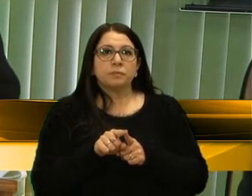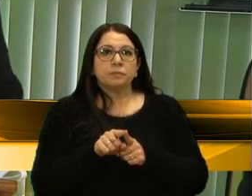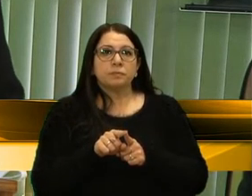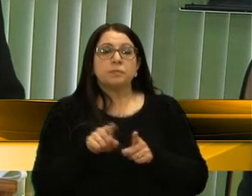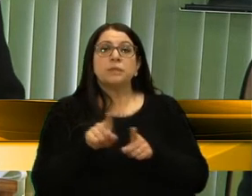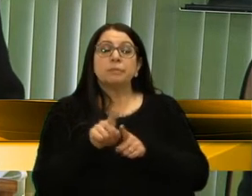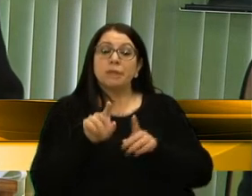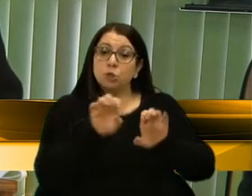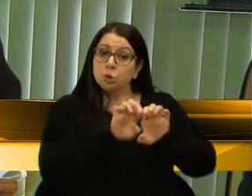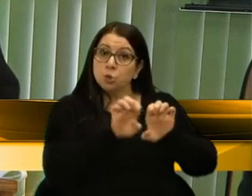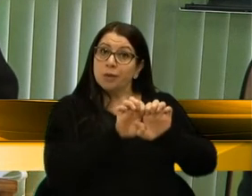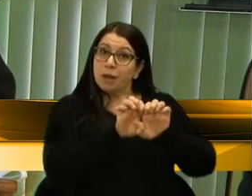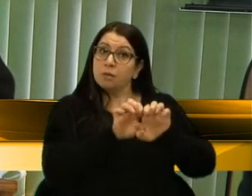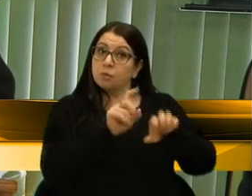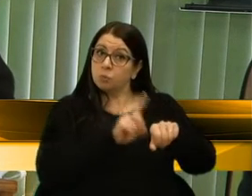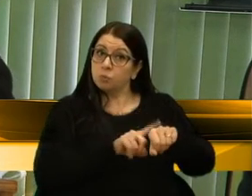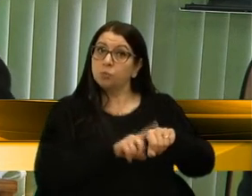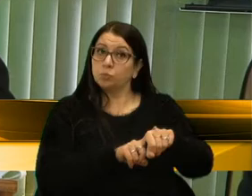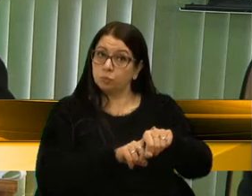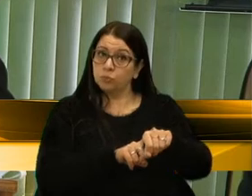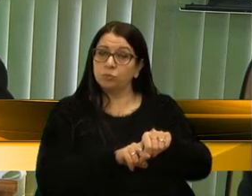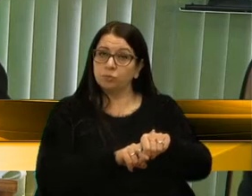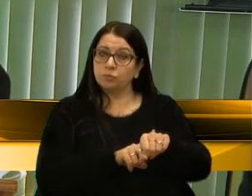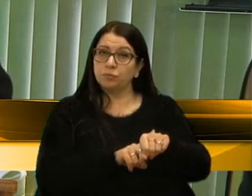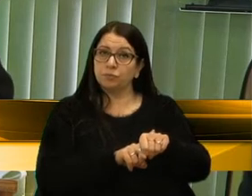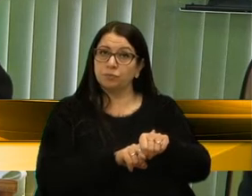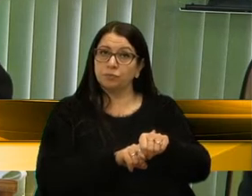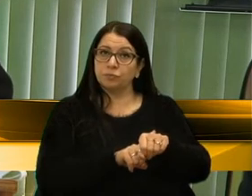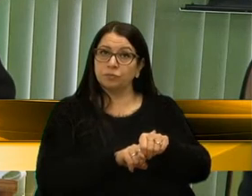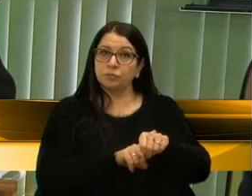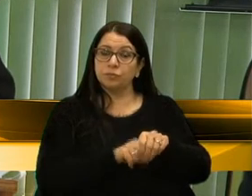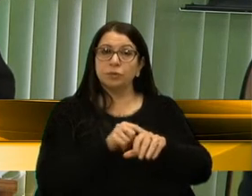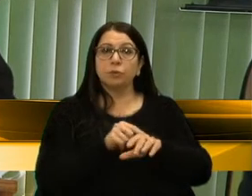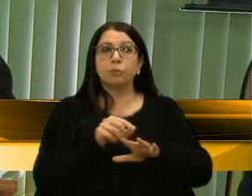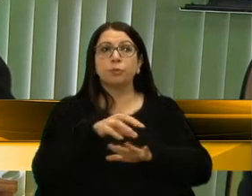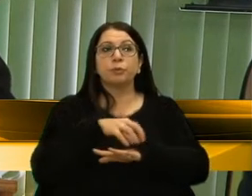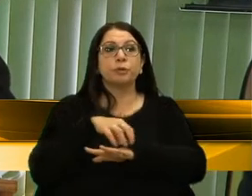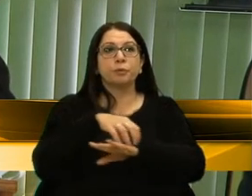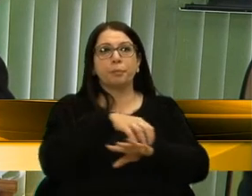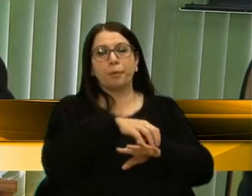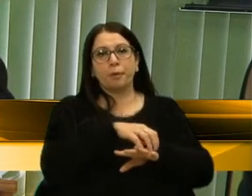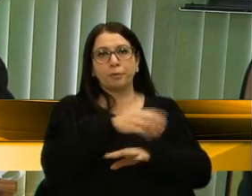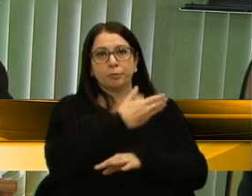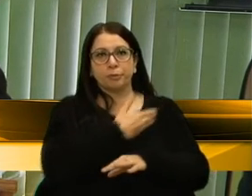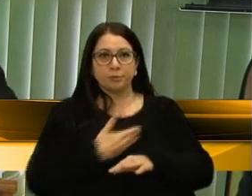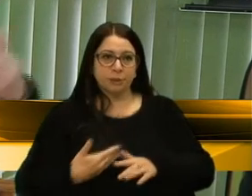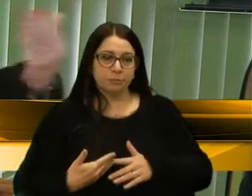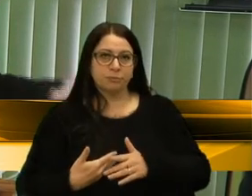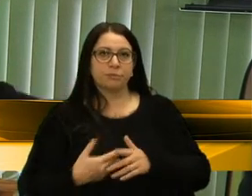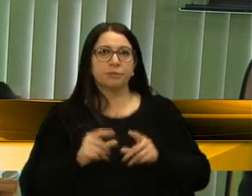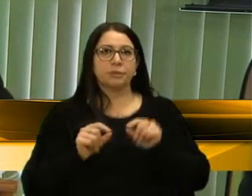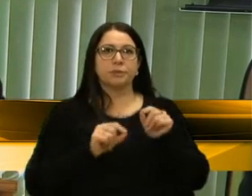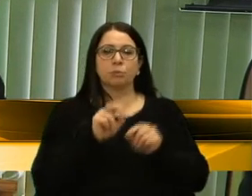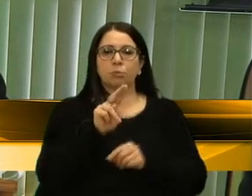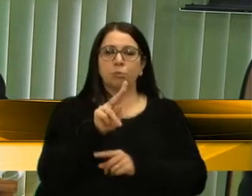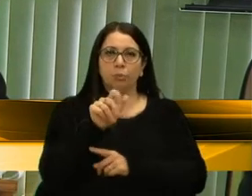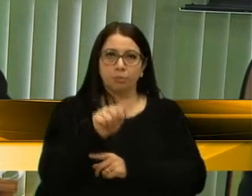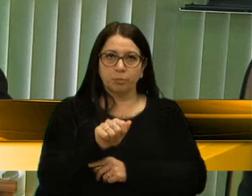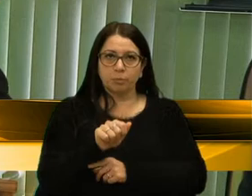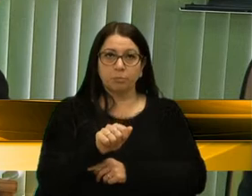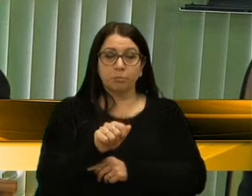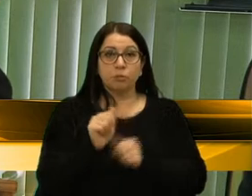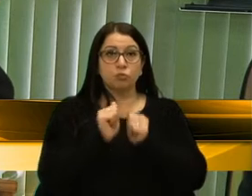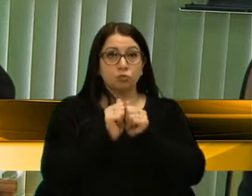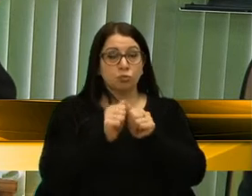inclusive, estruturados nesse momento, como o transporte público, como a questão da UPA com a UX,